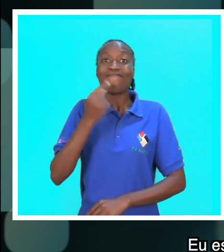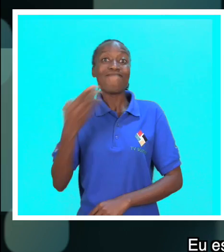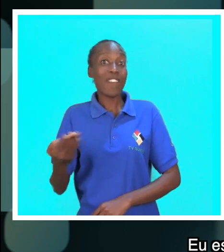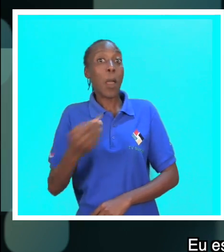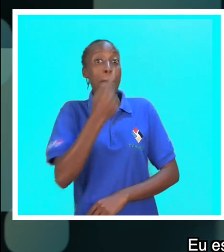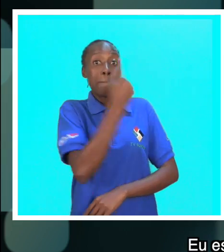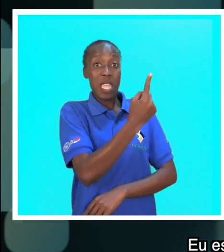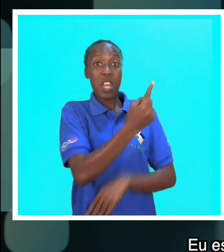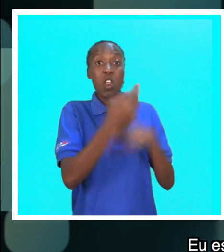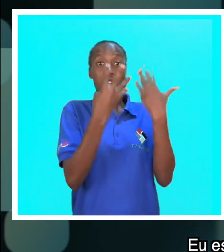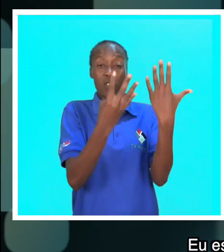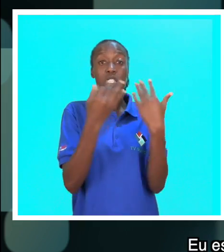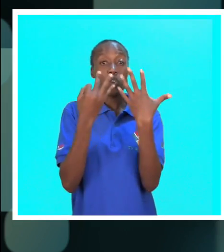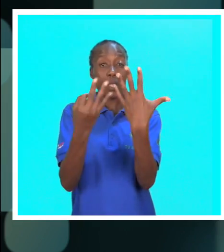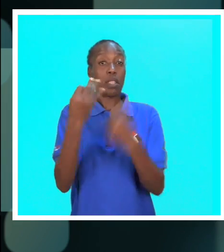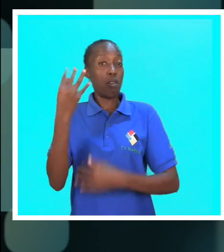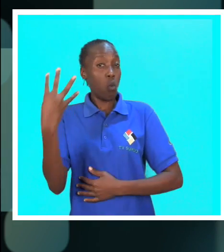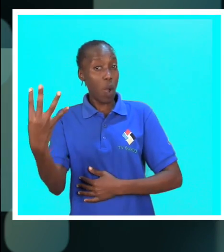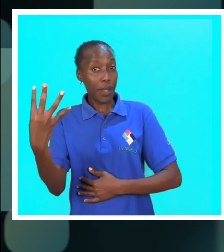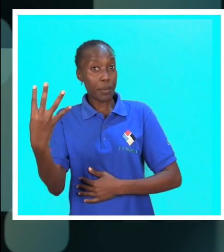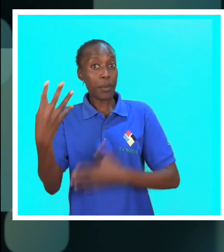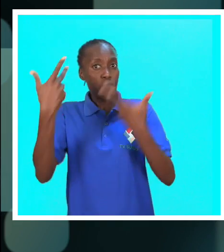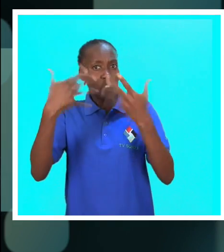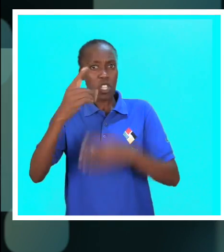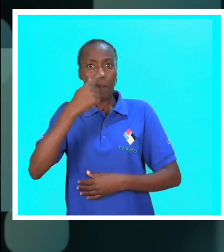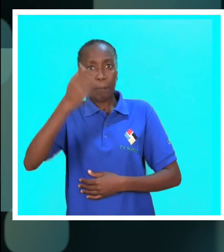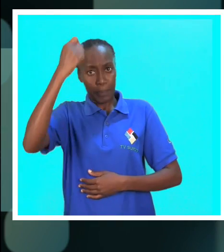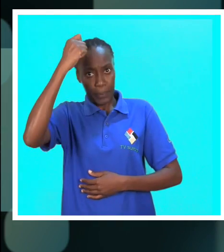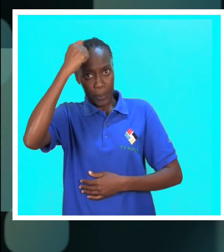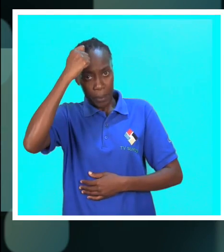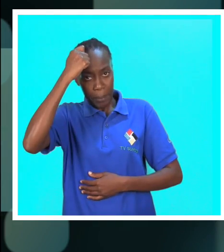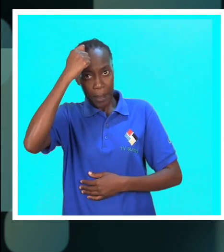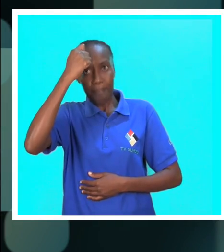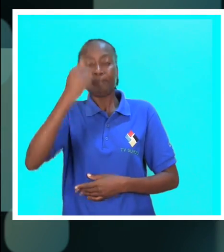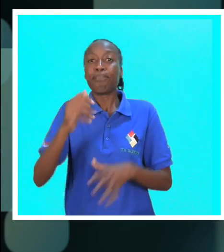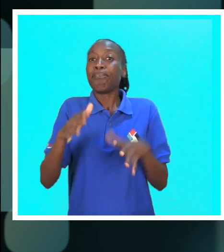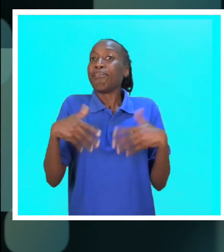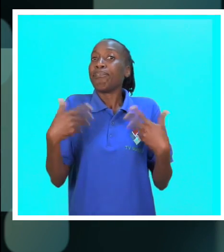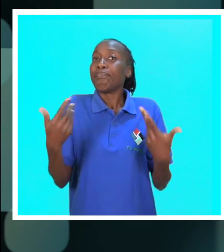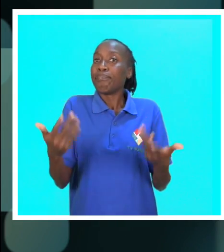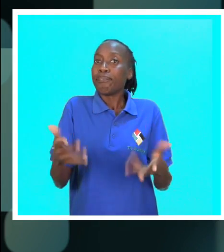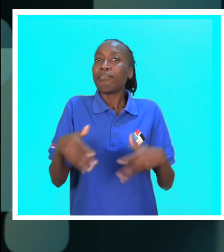de 1984, e estive lá no exército,